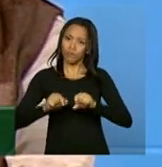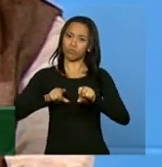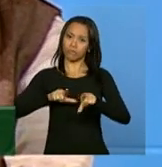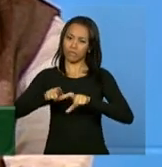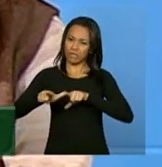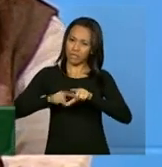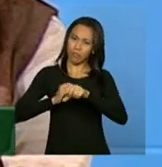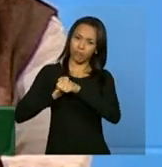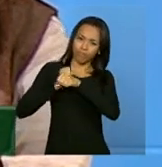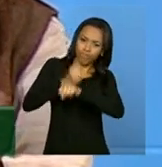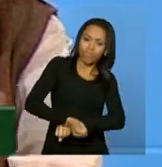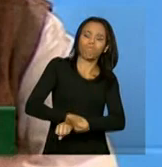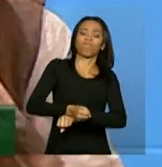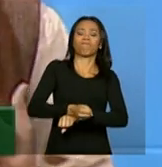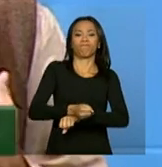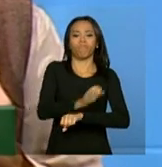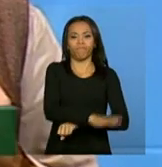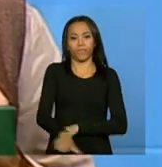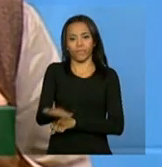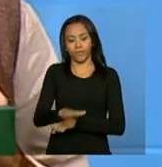anos,